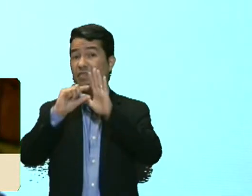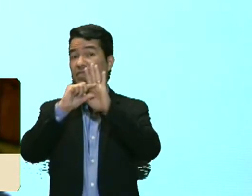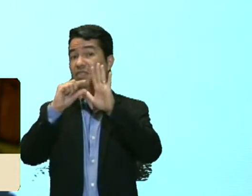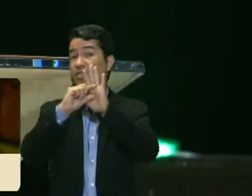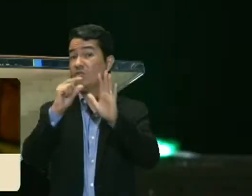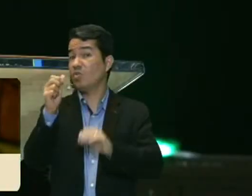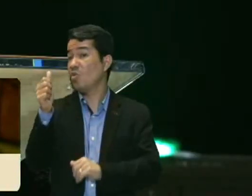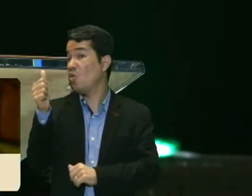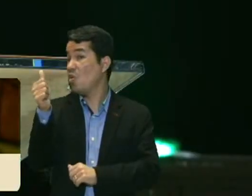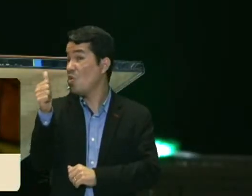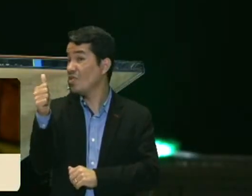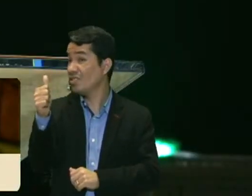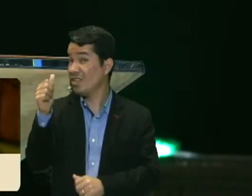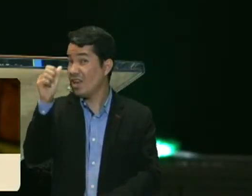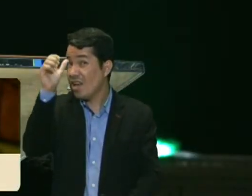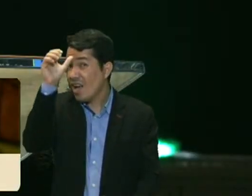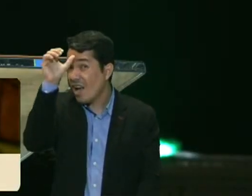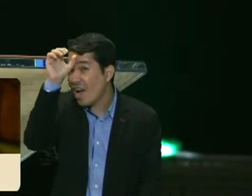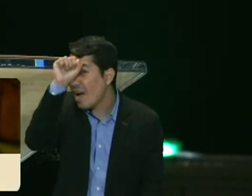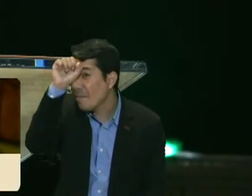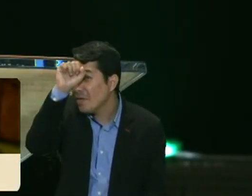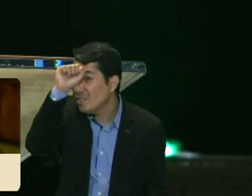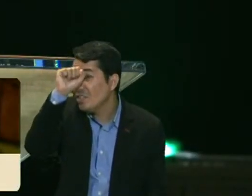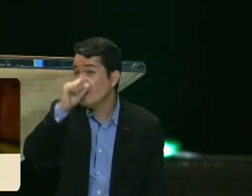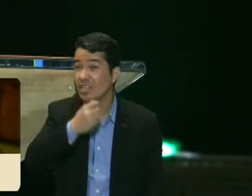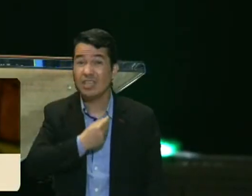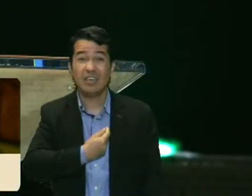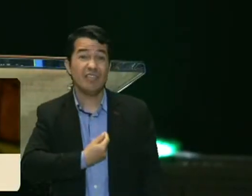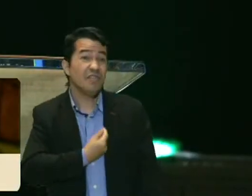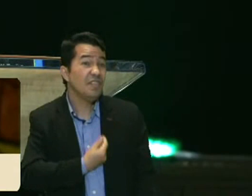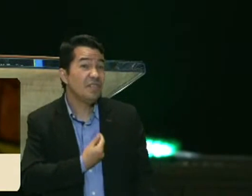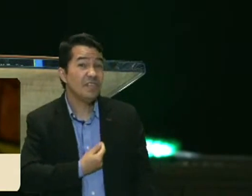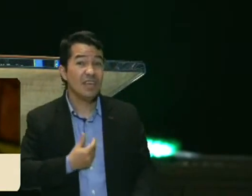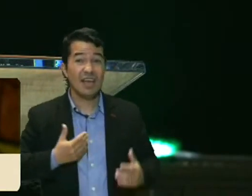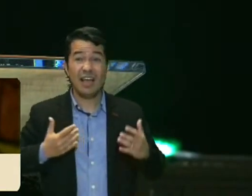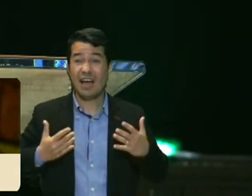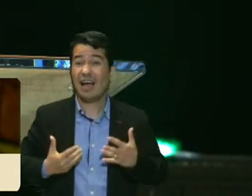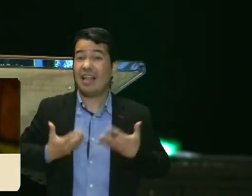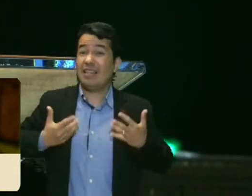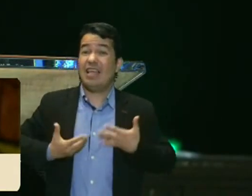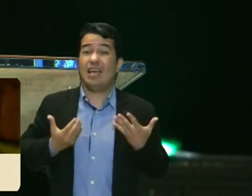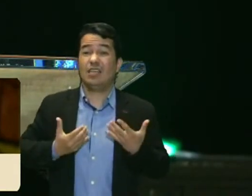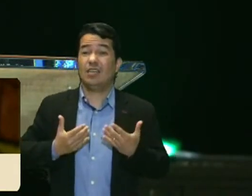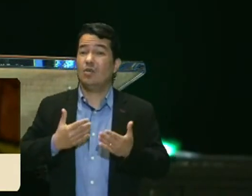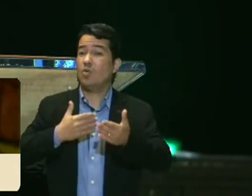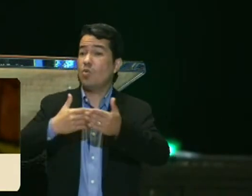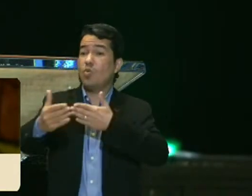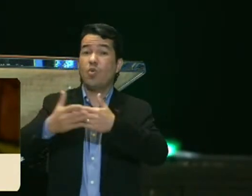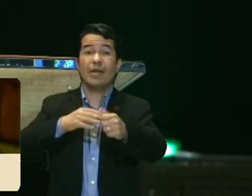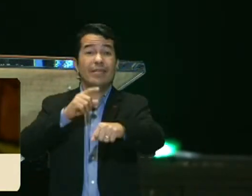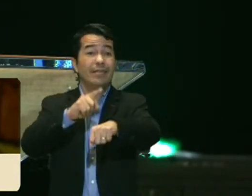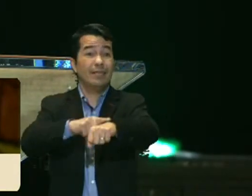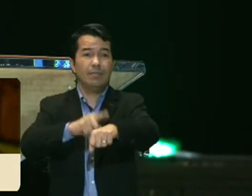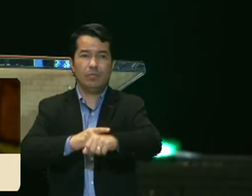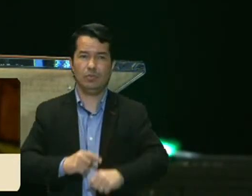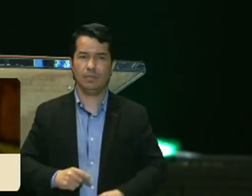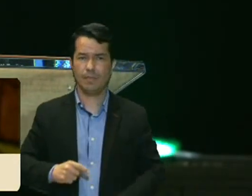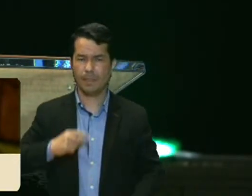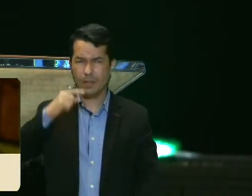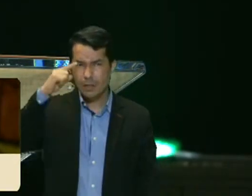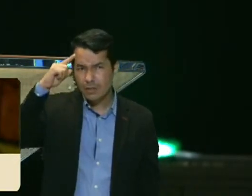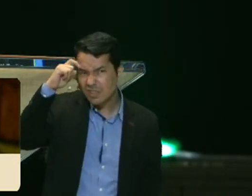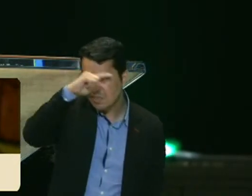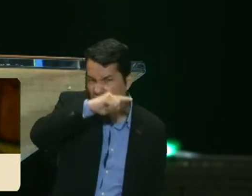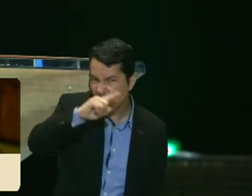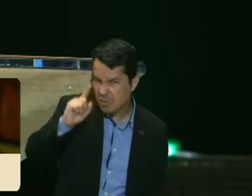qualquer situação. Queridos, as dificuldades não são sinais de derrotas.